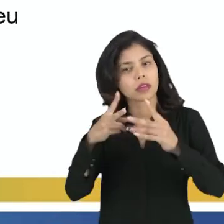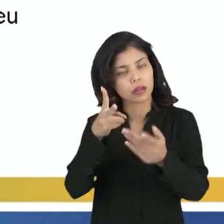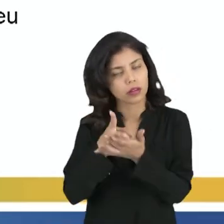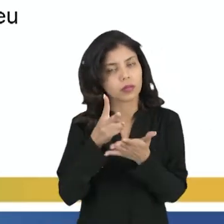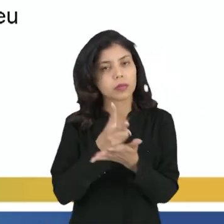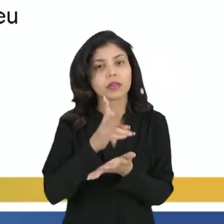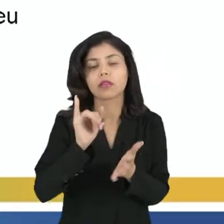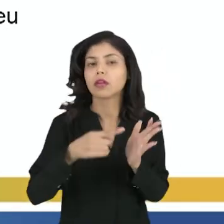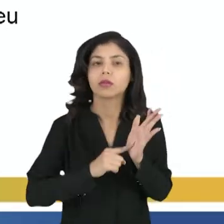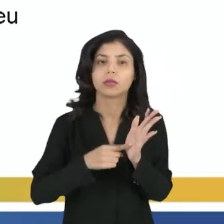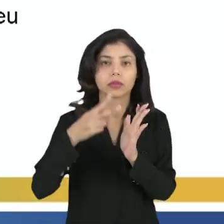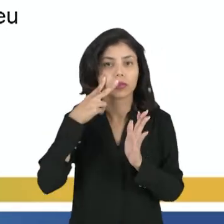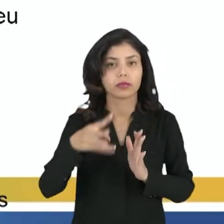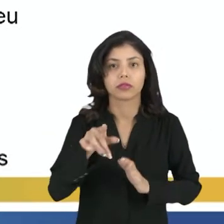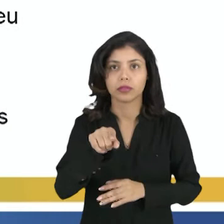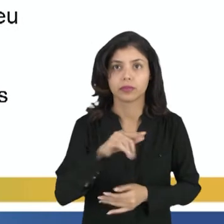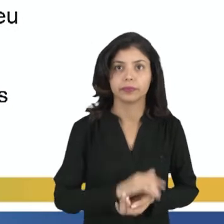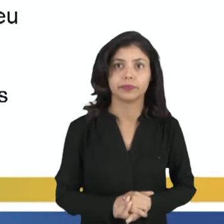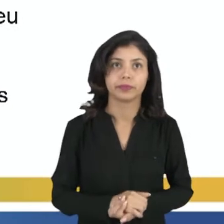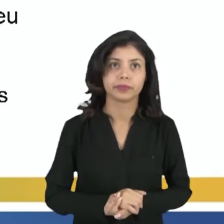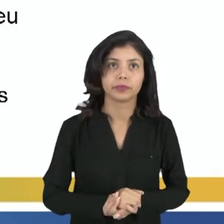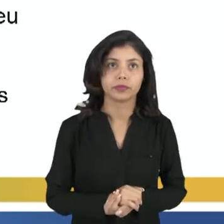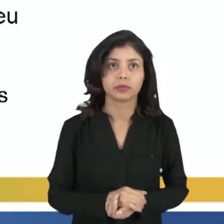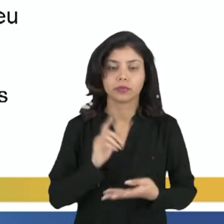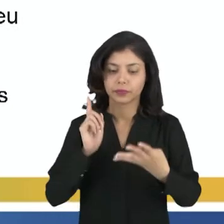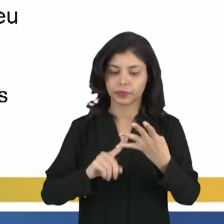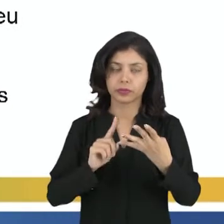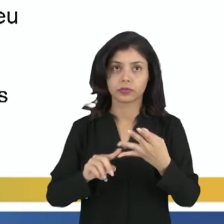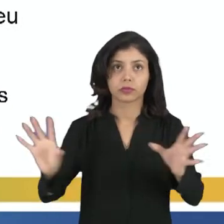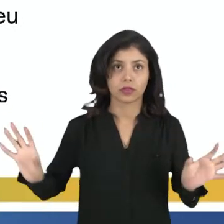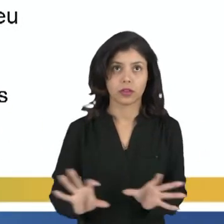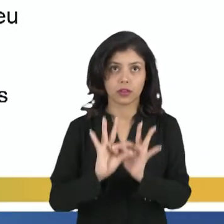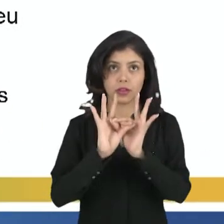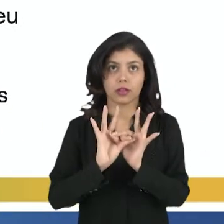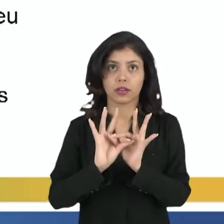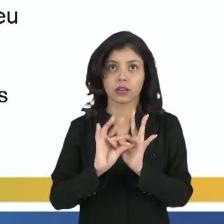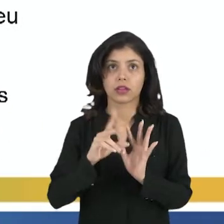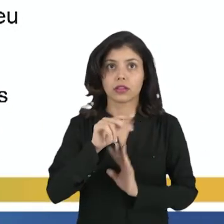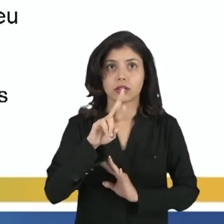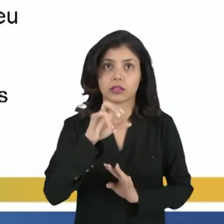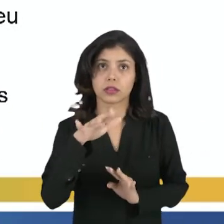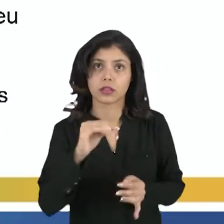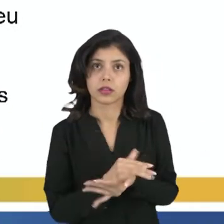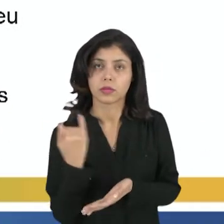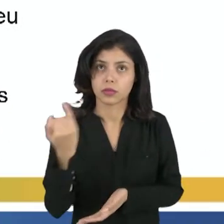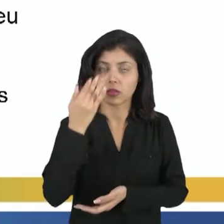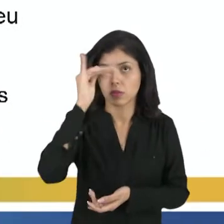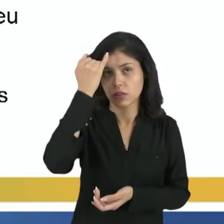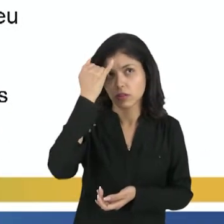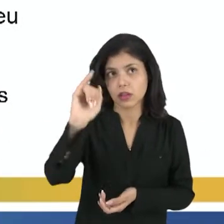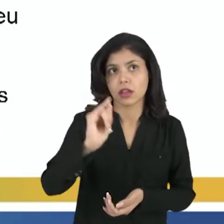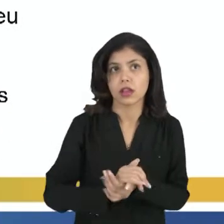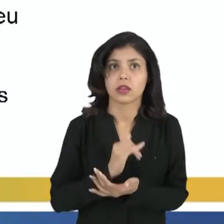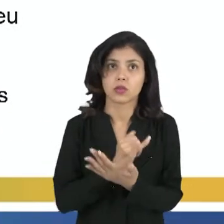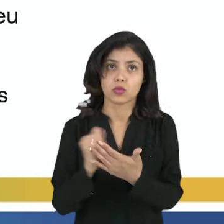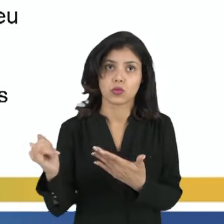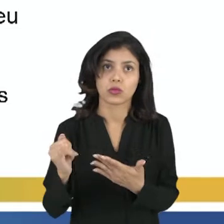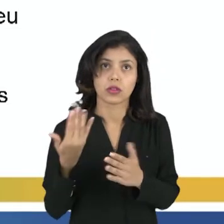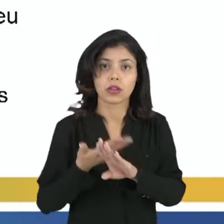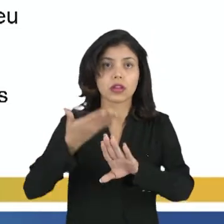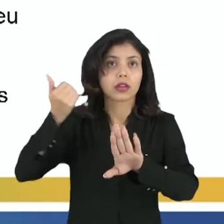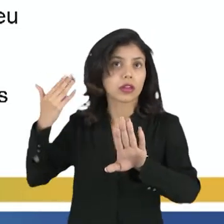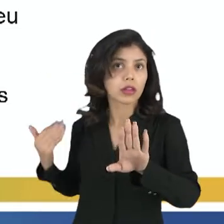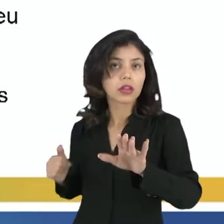vão indicar um ponto de vista ali, né? E conectores circunstanciais, especialmente quando a ideia por eles introduzida